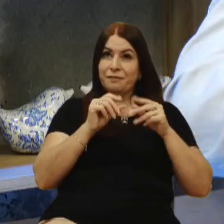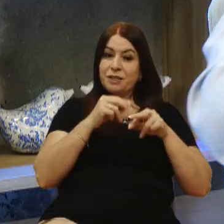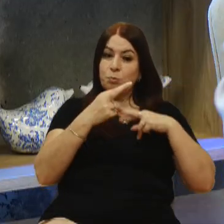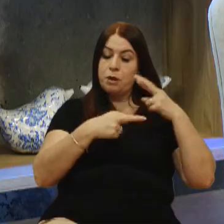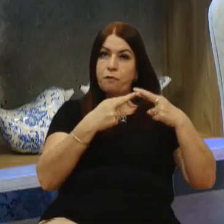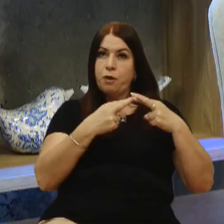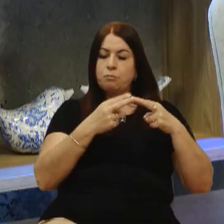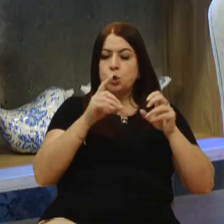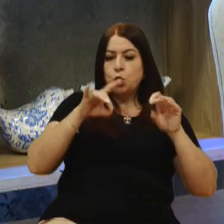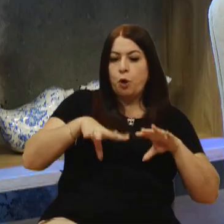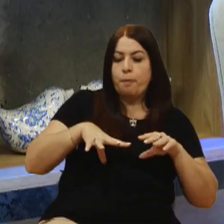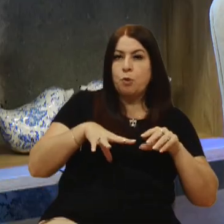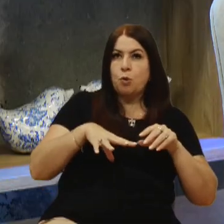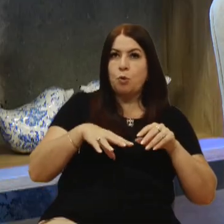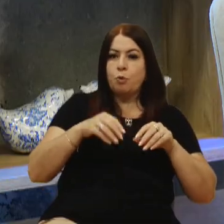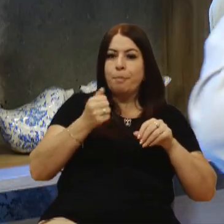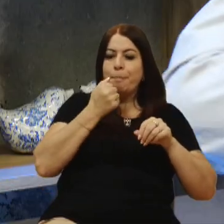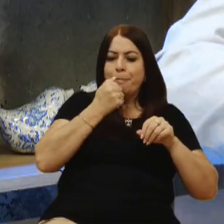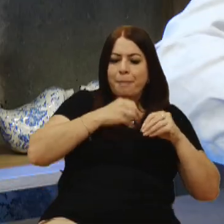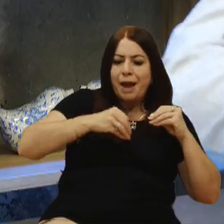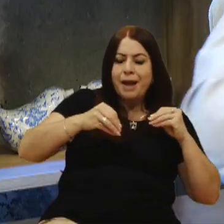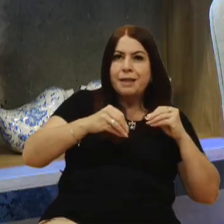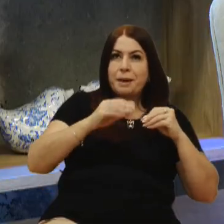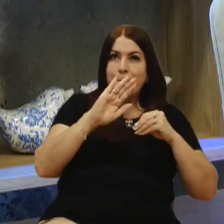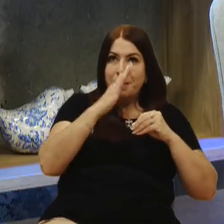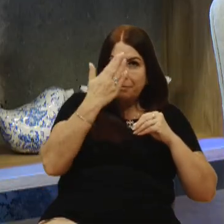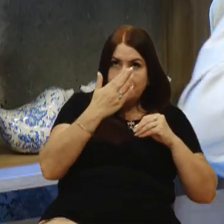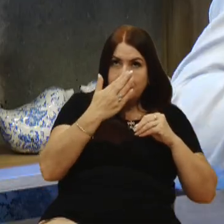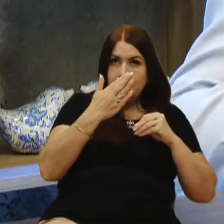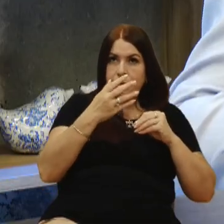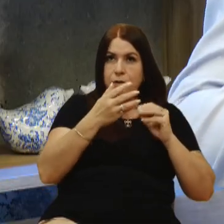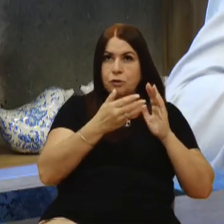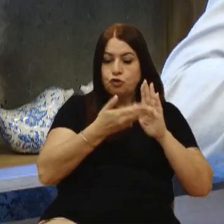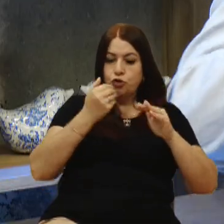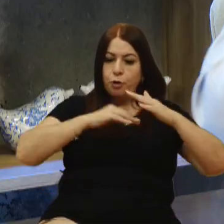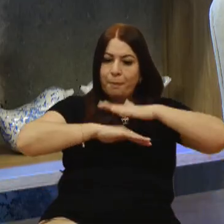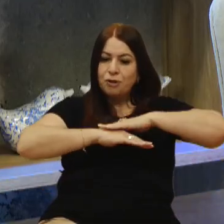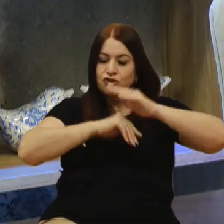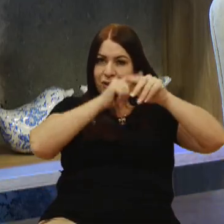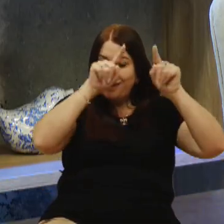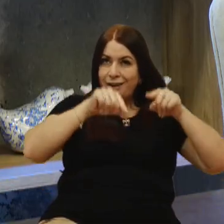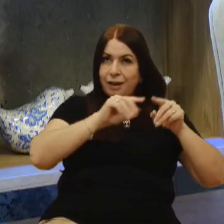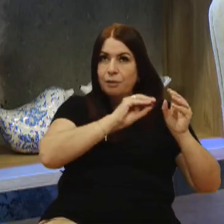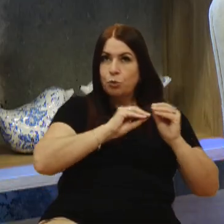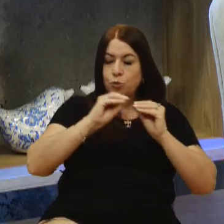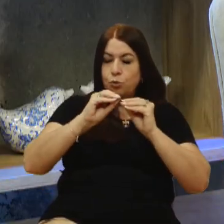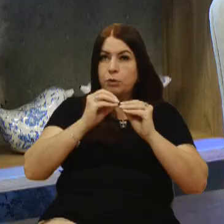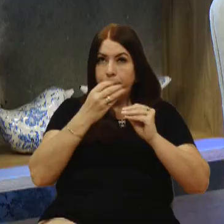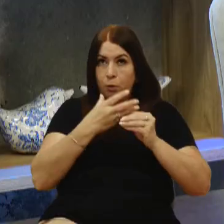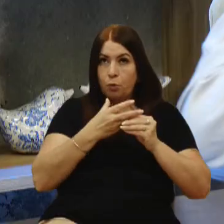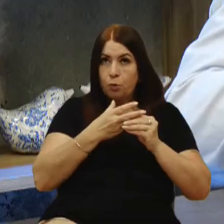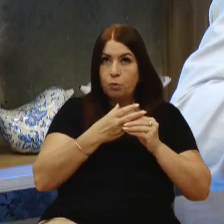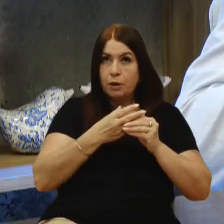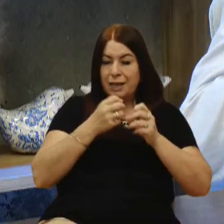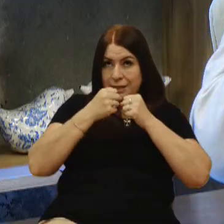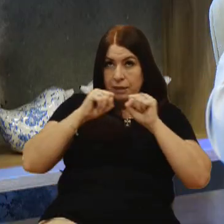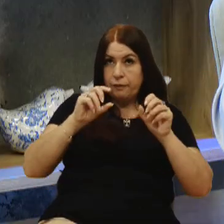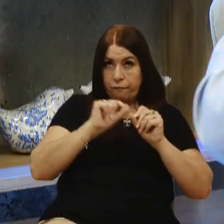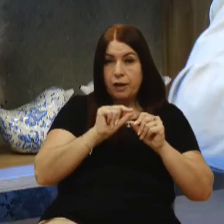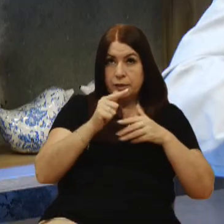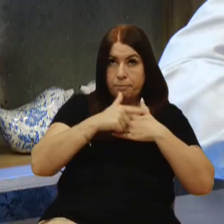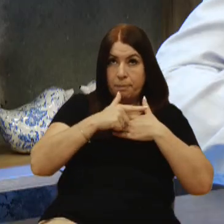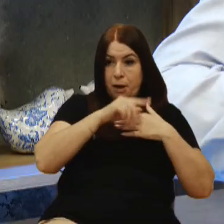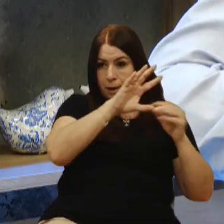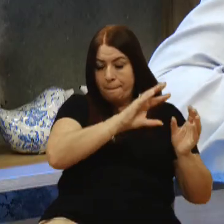reforma, sobrou um pouco de cascalho, um pouco de madeira, retirou uma janela, botou outra, aquela janela está boa. A secretaria faz esse papel